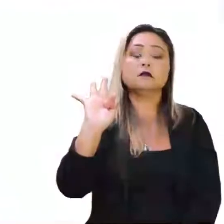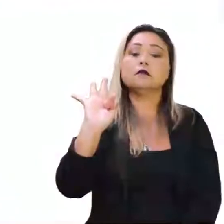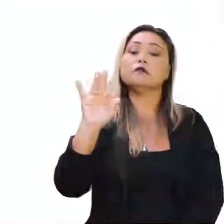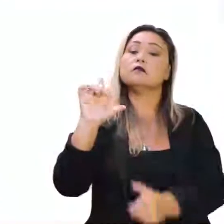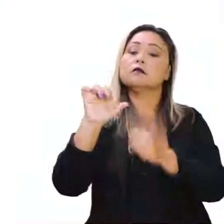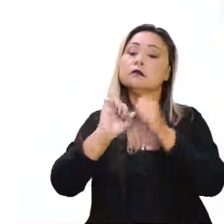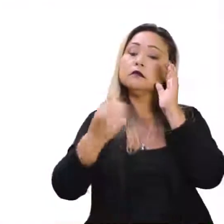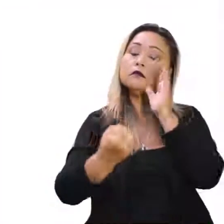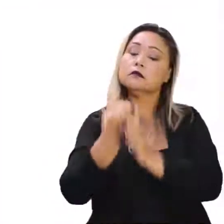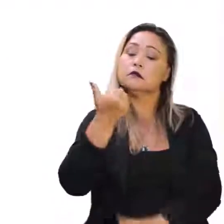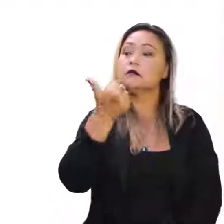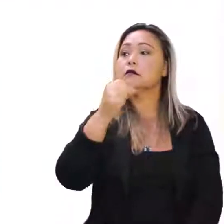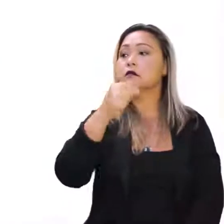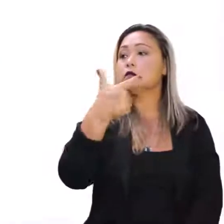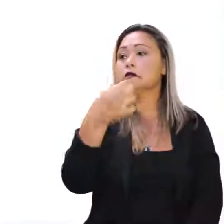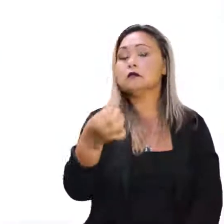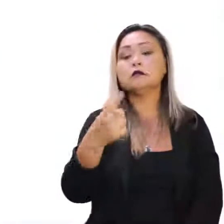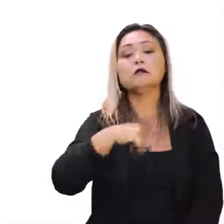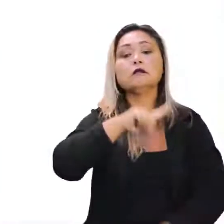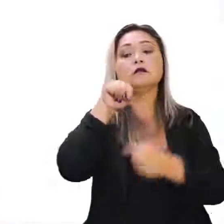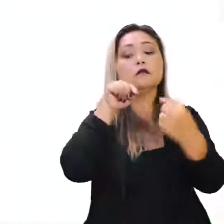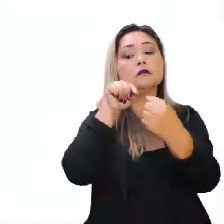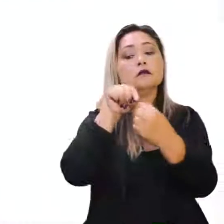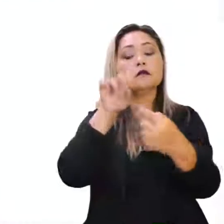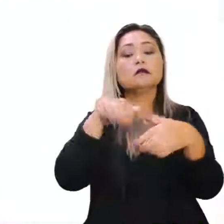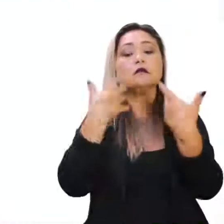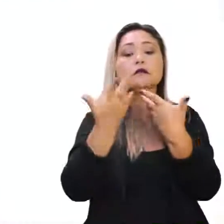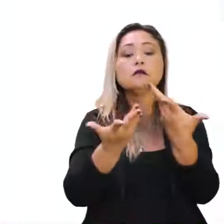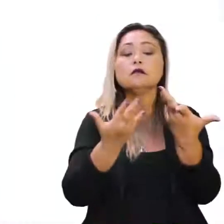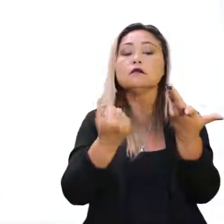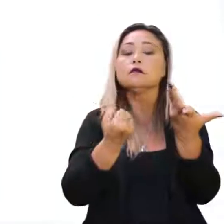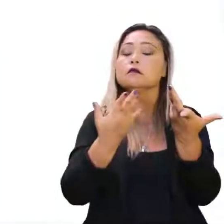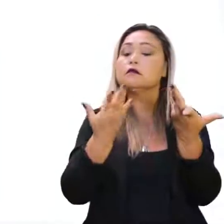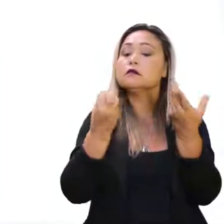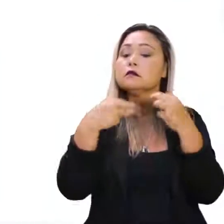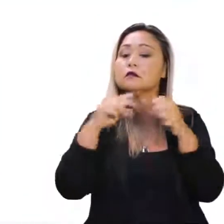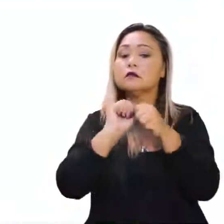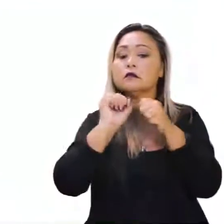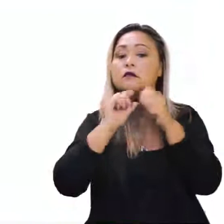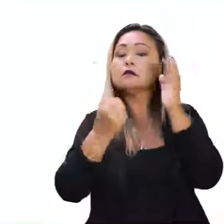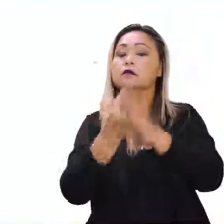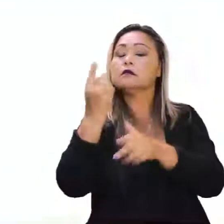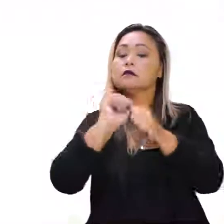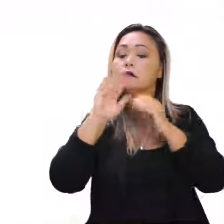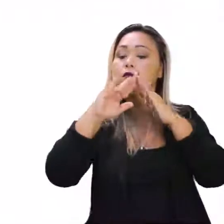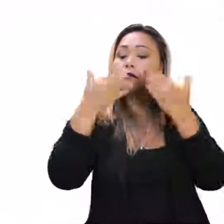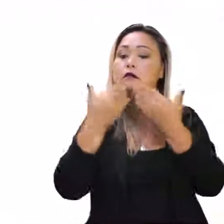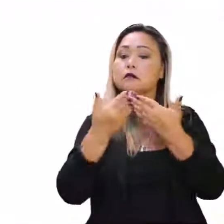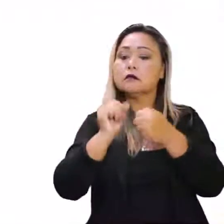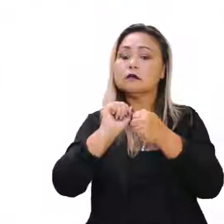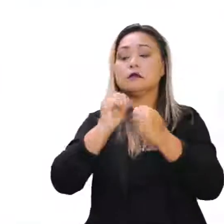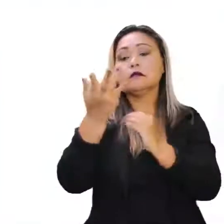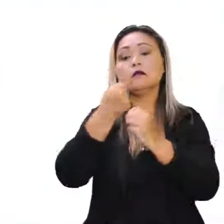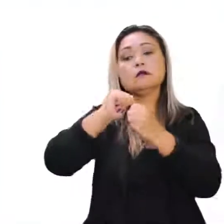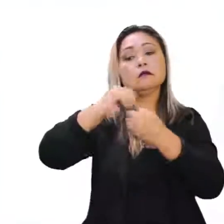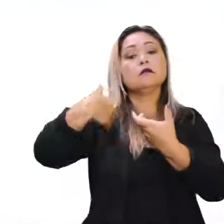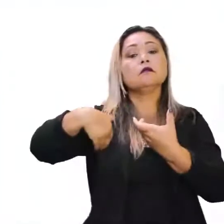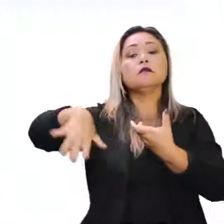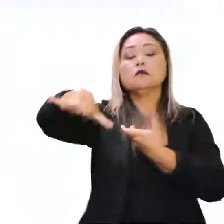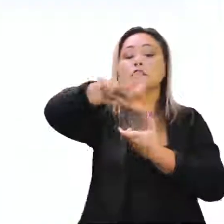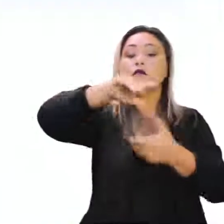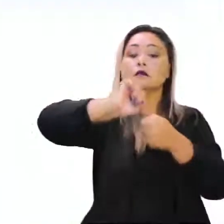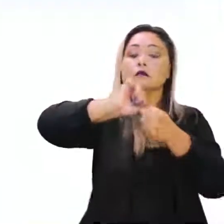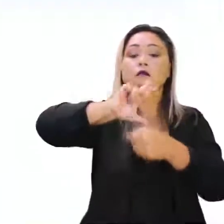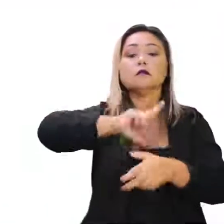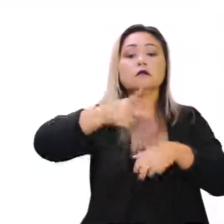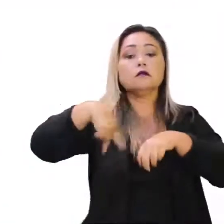então, em 1826. Qual era o objetivo da Missão Artística Francesa? Criar a primeira academia de arte no Reino Unido de